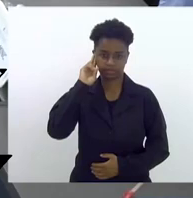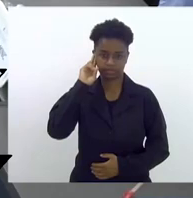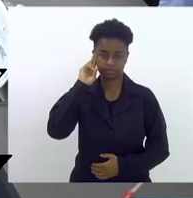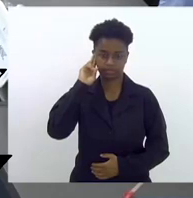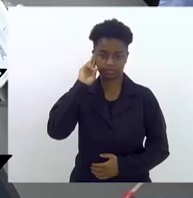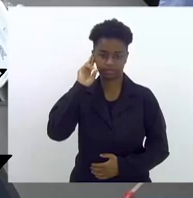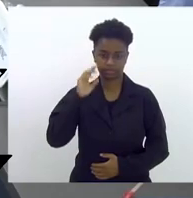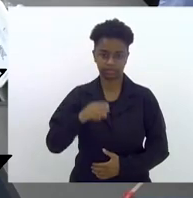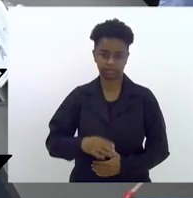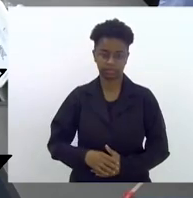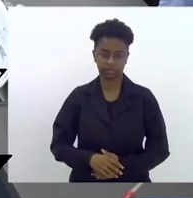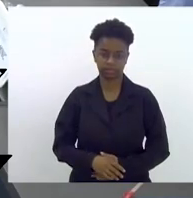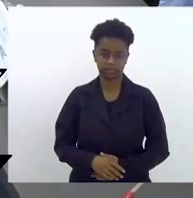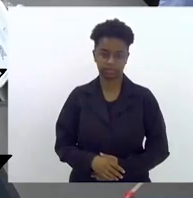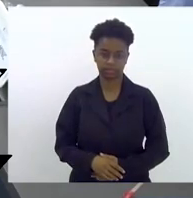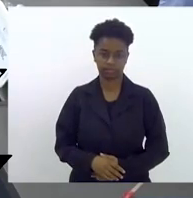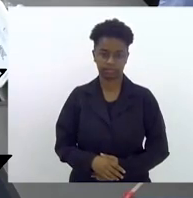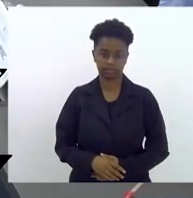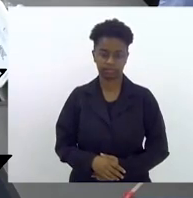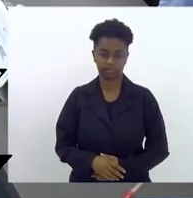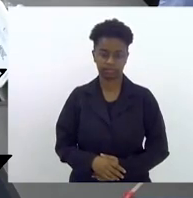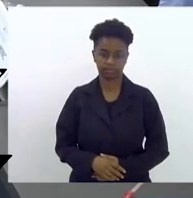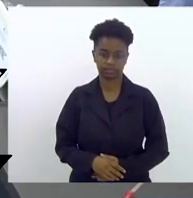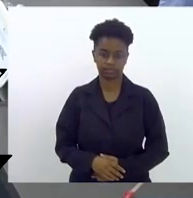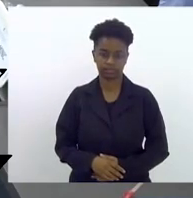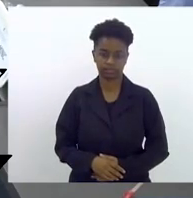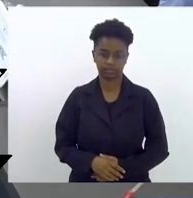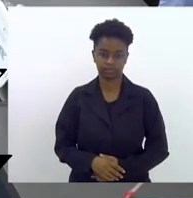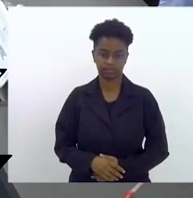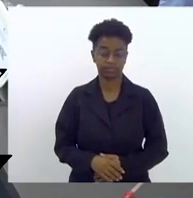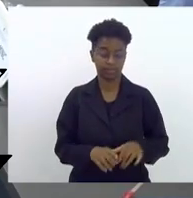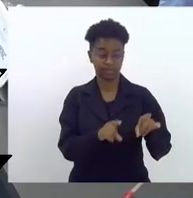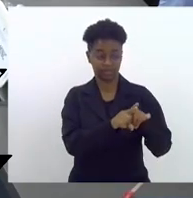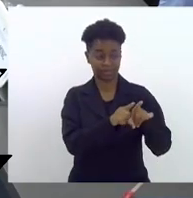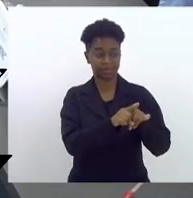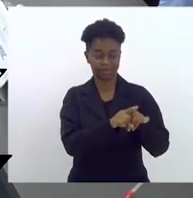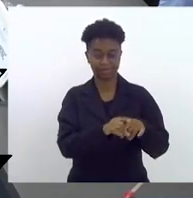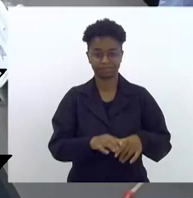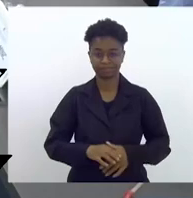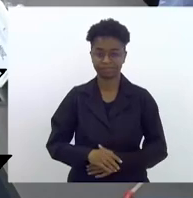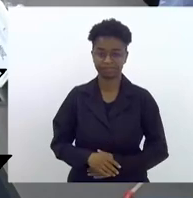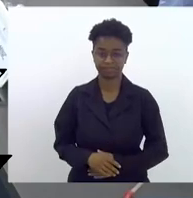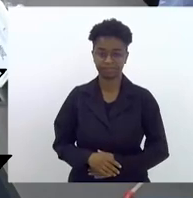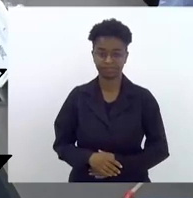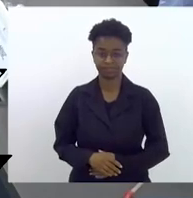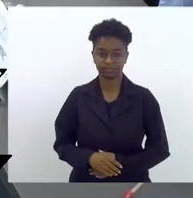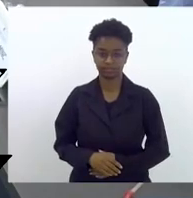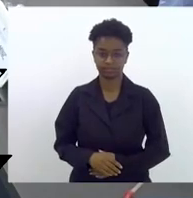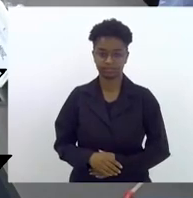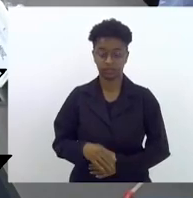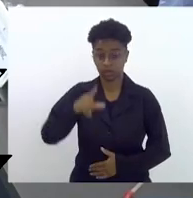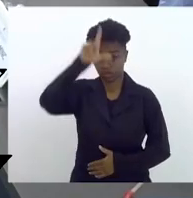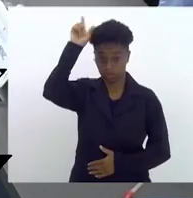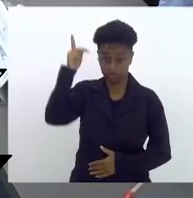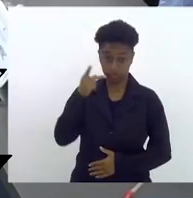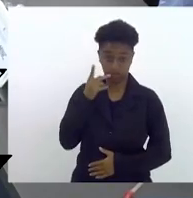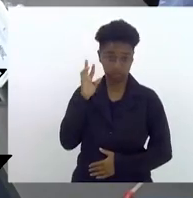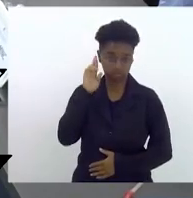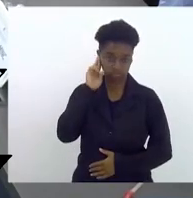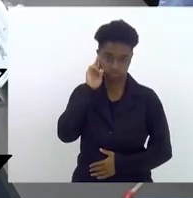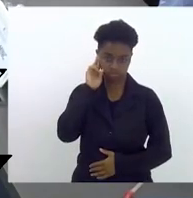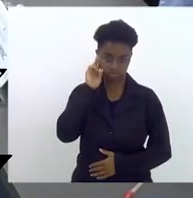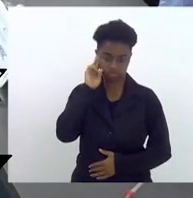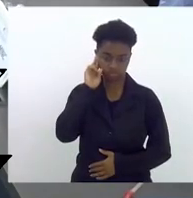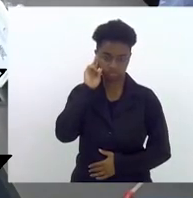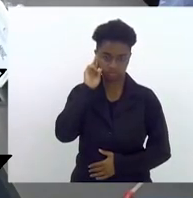não tava muito muito feliz não eu também mas sobre a matéria sobre o presidente o senhor vai